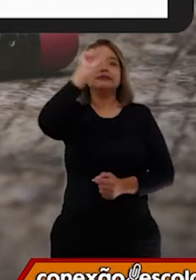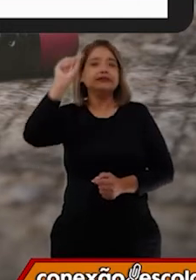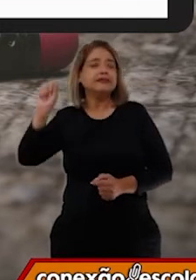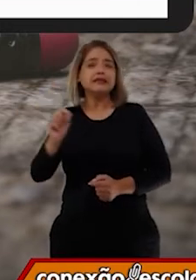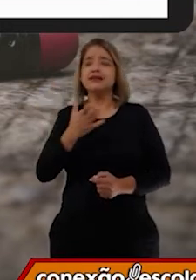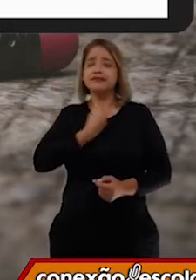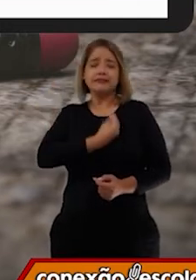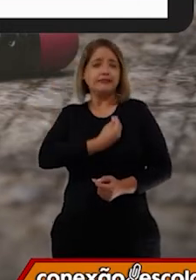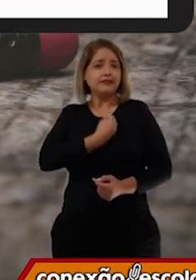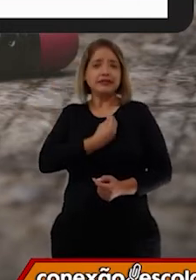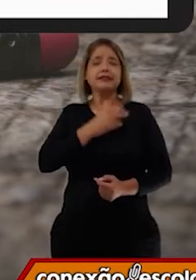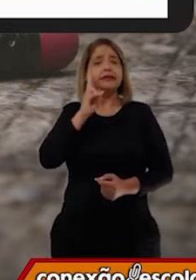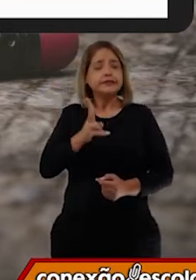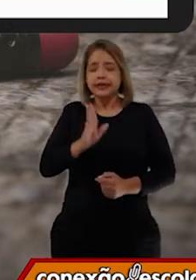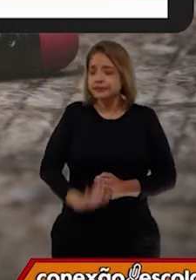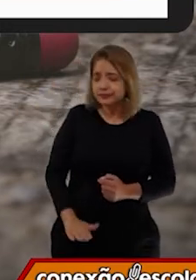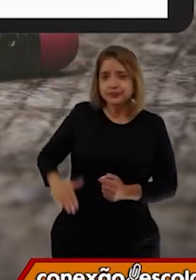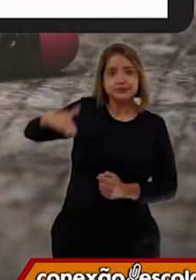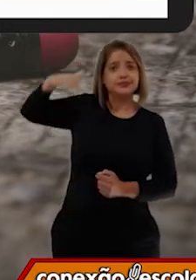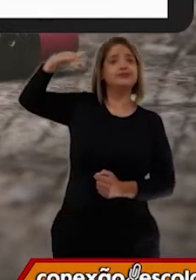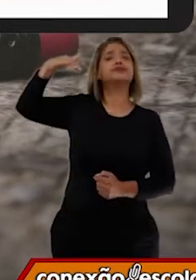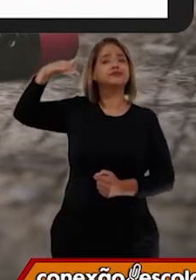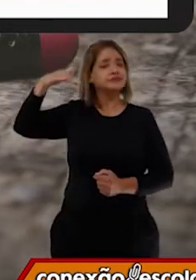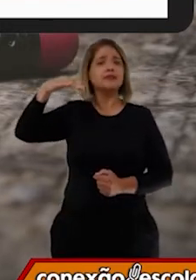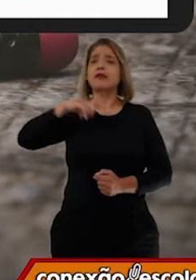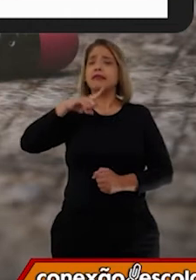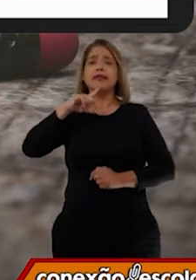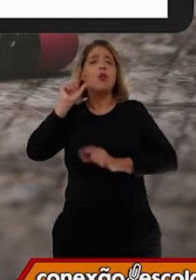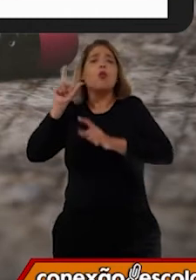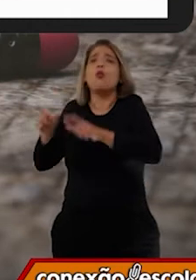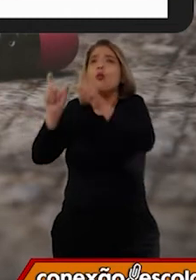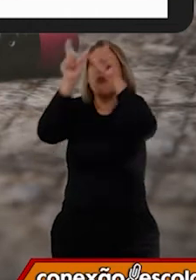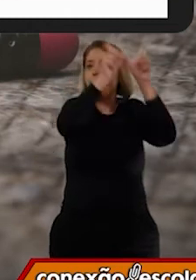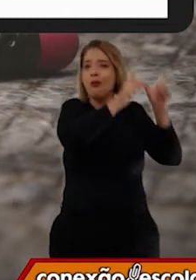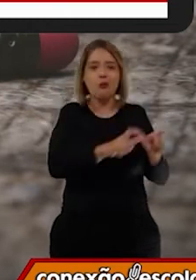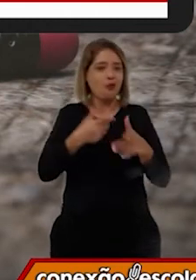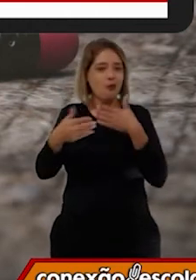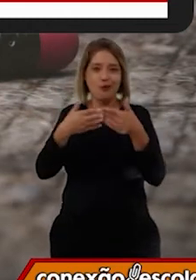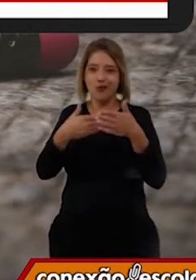nascemos? Eles estão em todos os lugares.